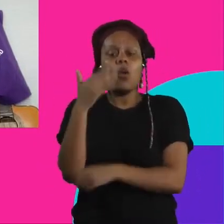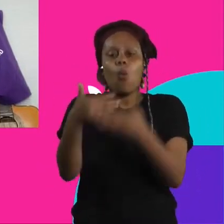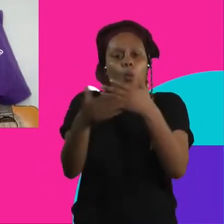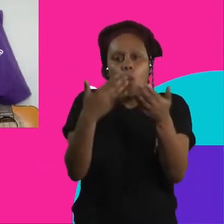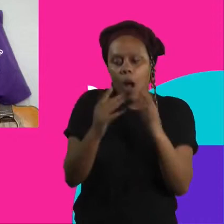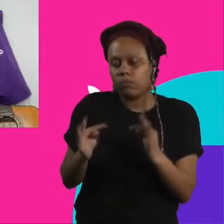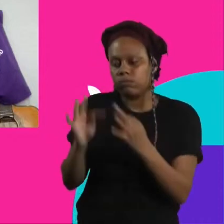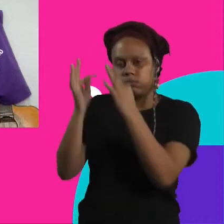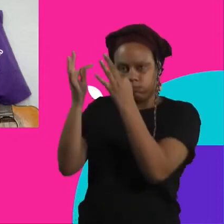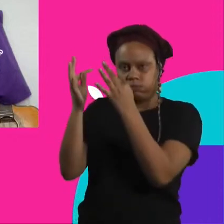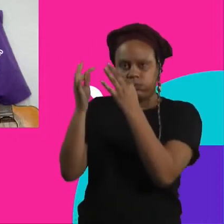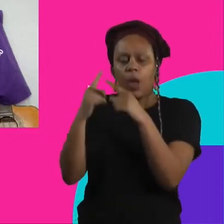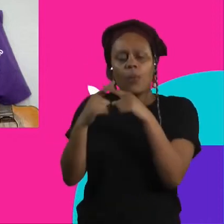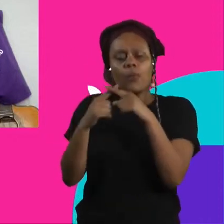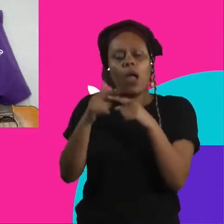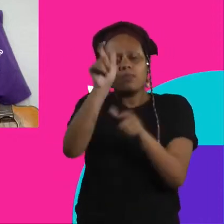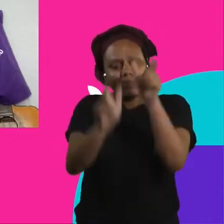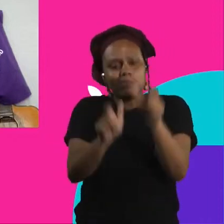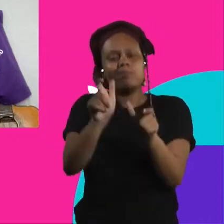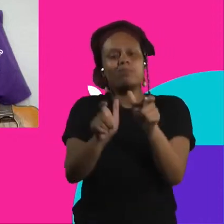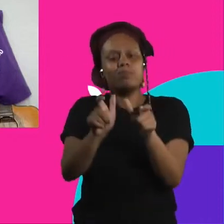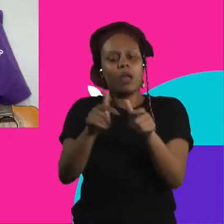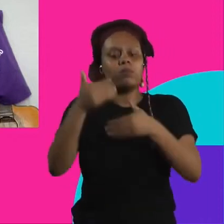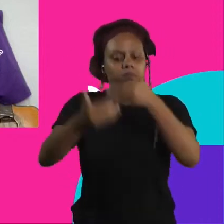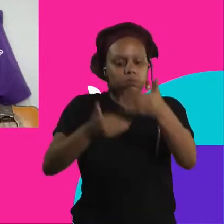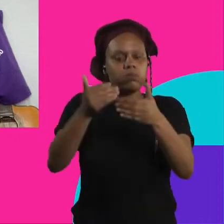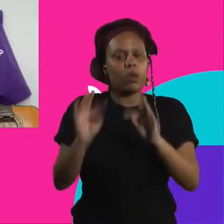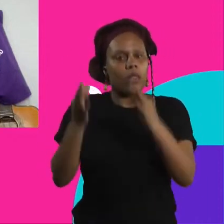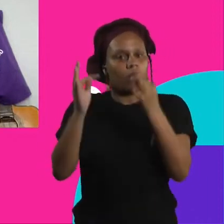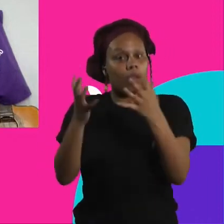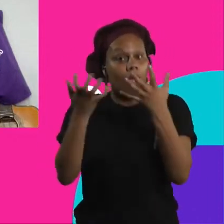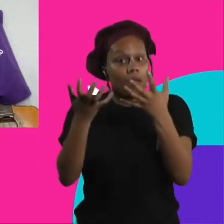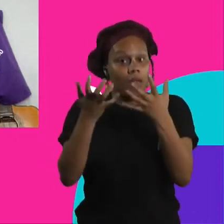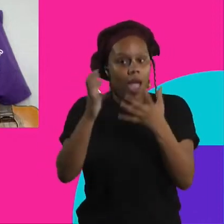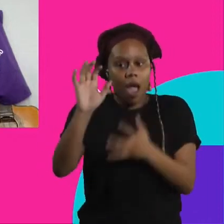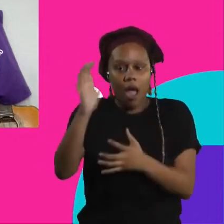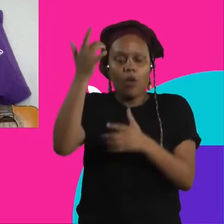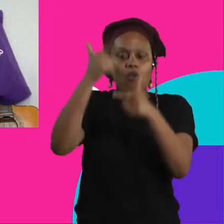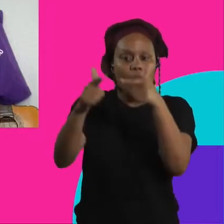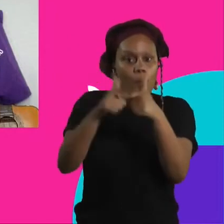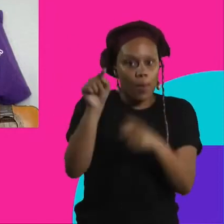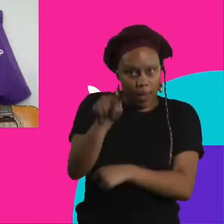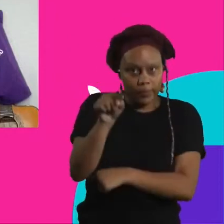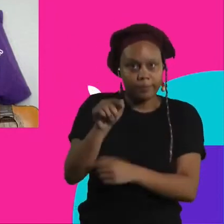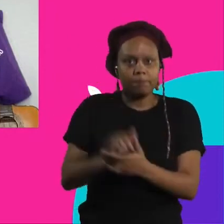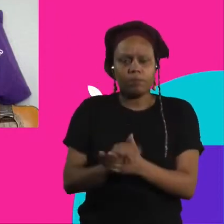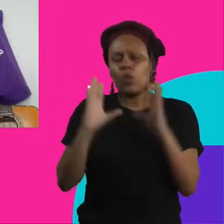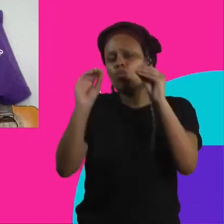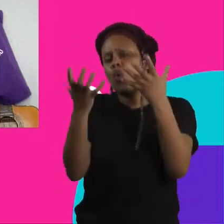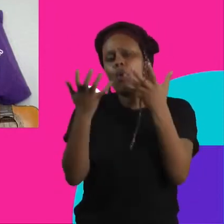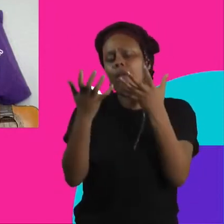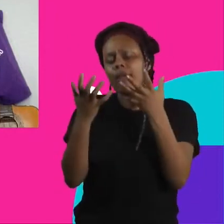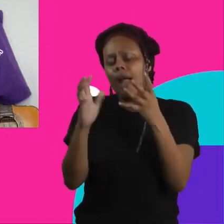Quem desenvolve a tecnologia pensa num problema e quer resolver aquele problema, né? Ele quer usar a tecnologia para o bem, todo mundo quer. Mas